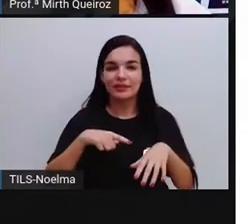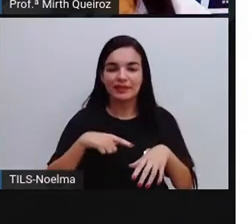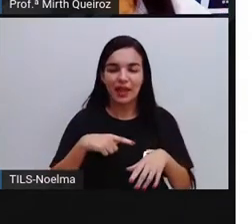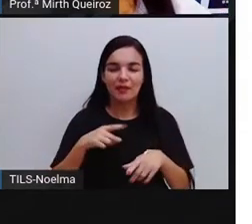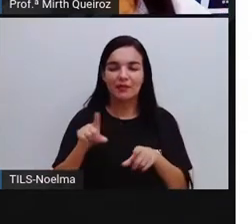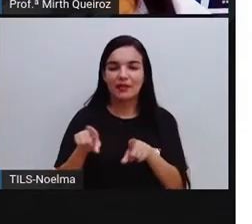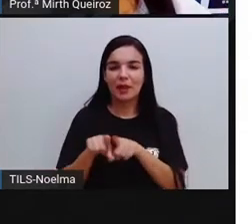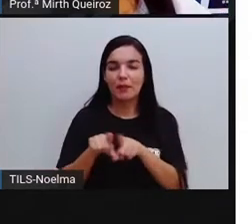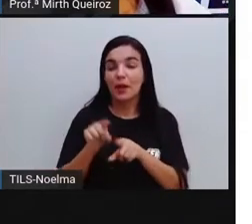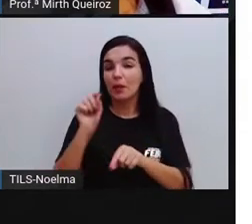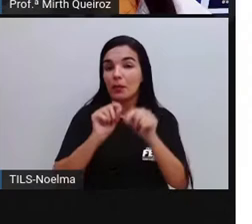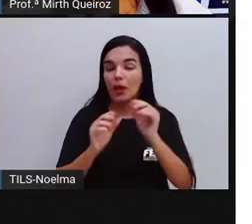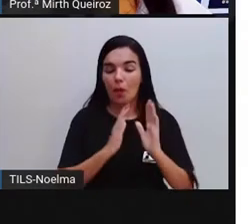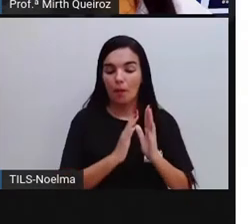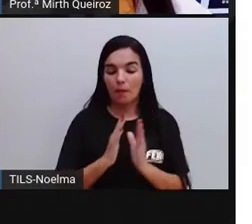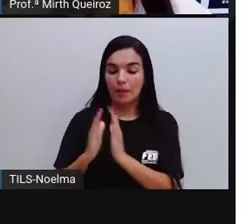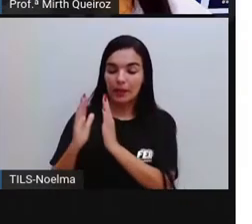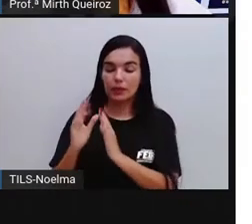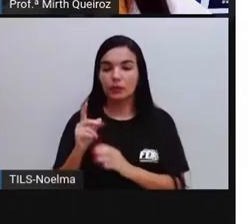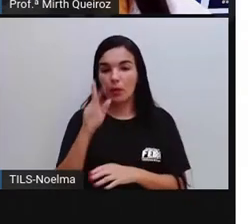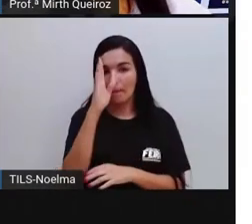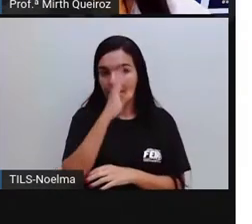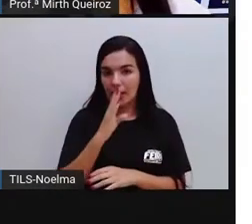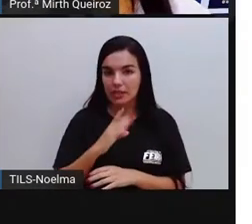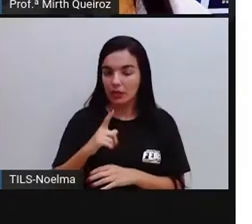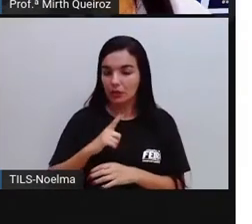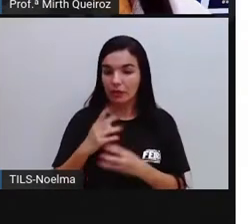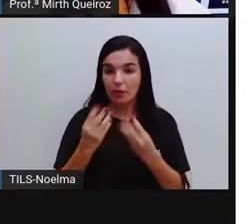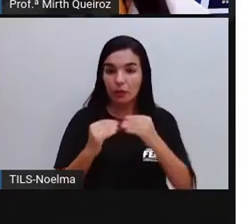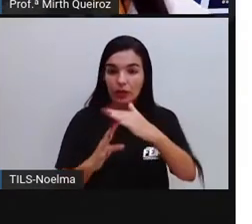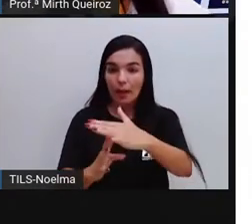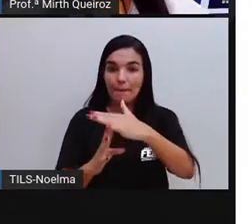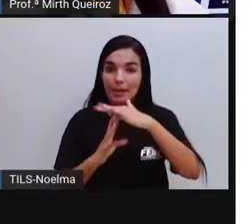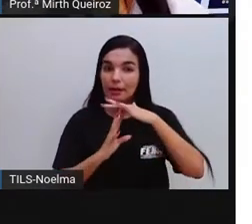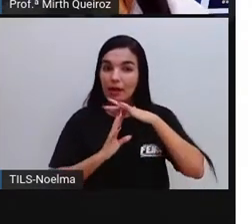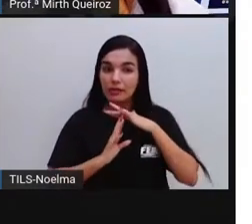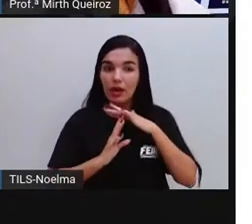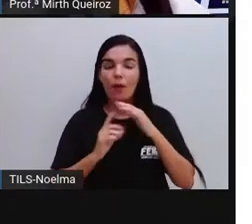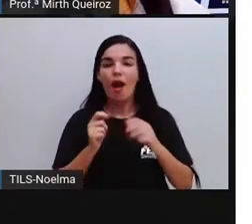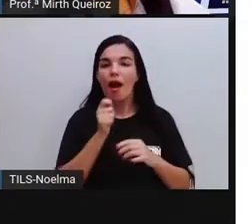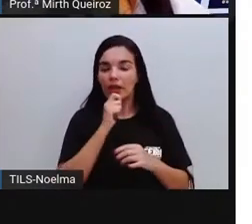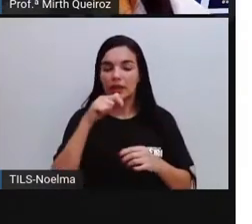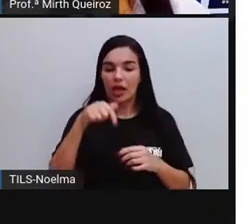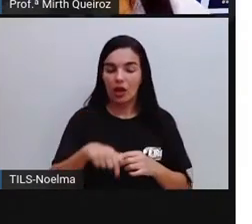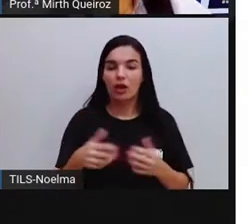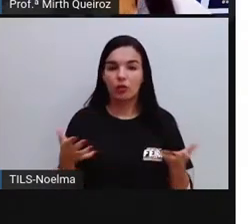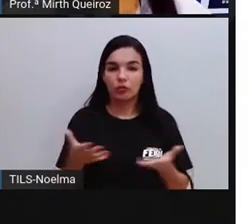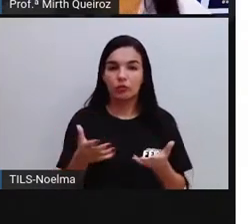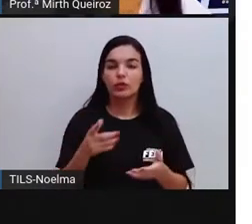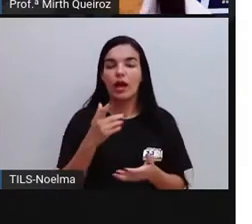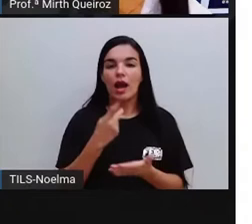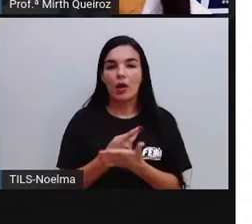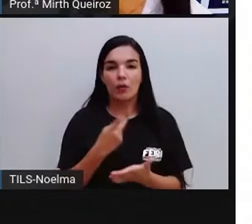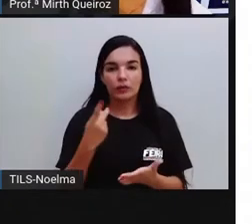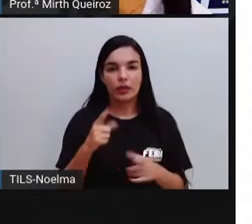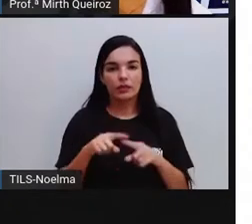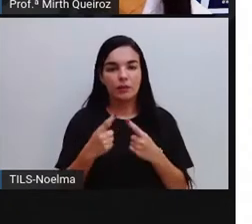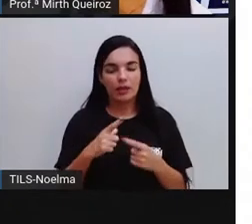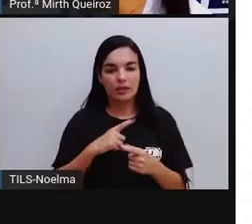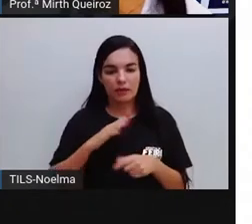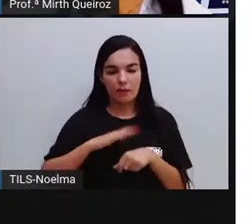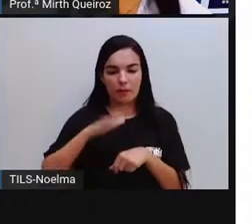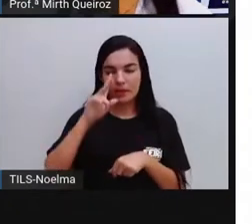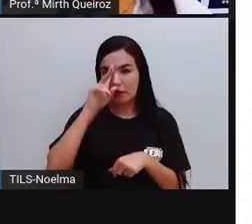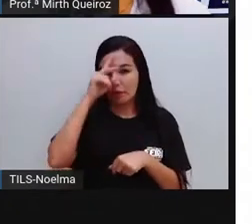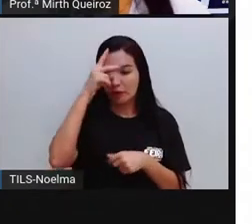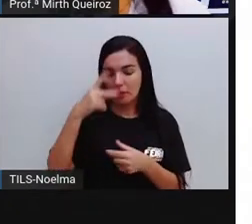um período no Brasil em que houve-se muitas migrações, né? Ainda hoje acontecem essas migrações, mas elas estiveram mais fortemente